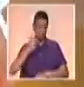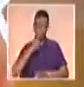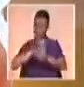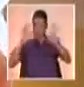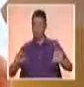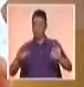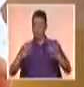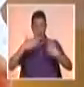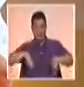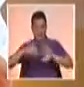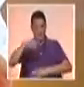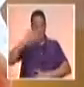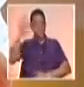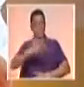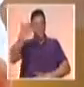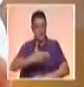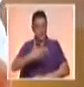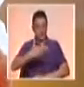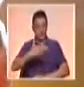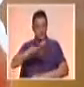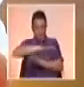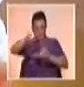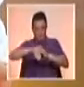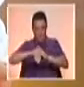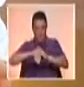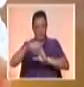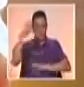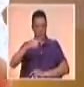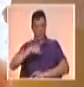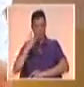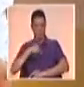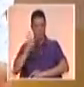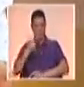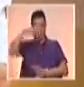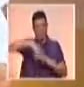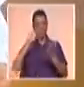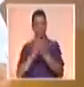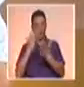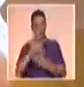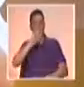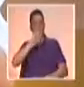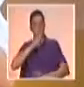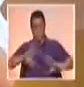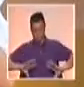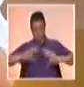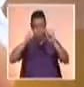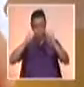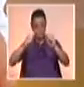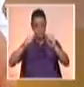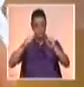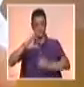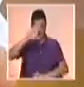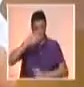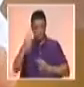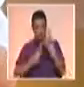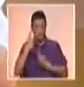E, portanto, têm direito a ter a verdadeira inclusão, a ter os meios próprios dentro da escola para poderem progredir. Eu sei de